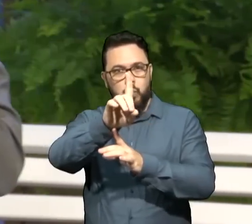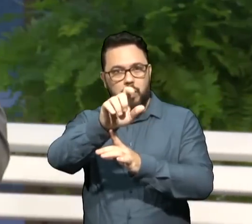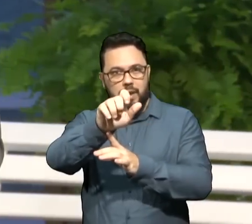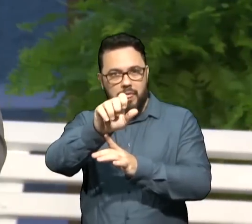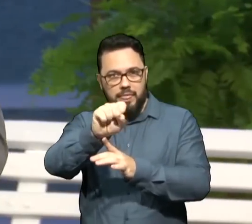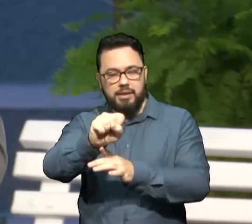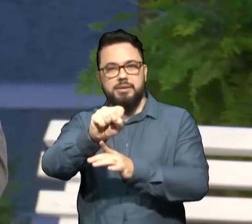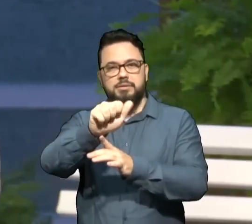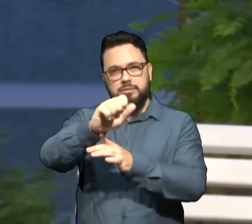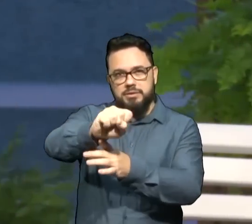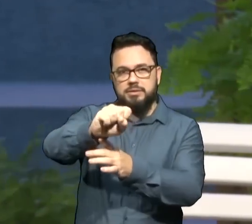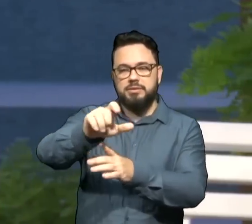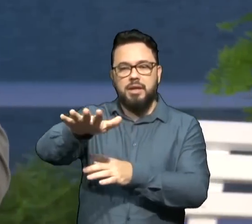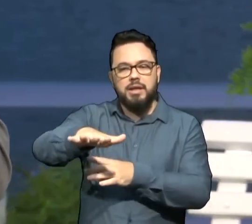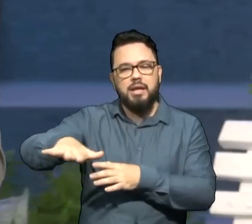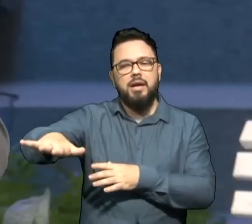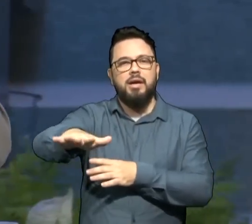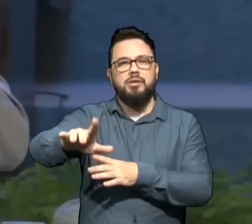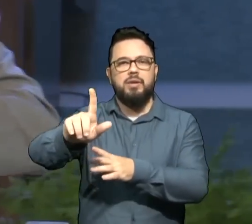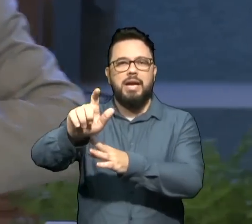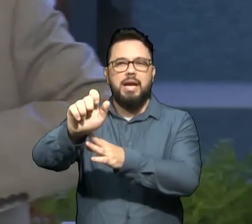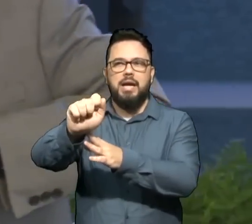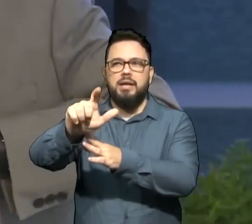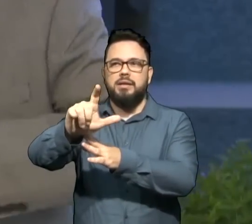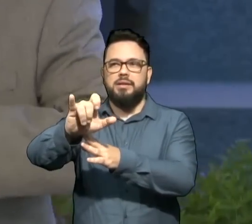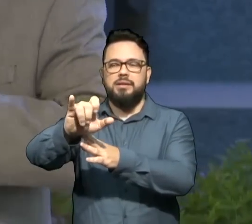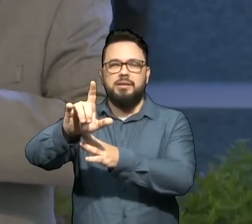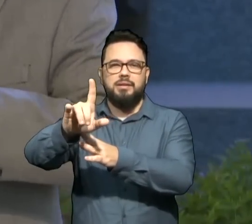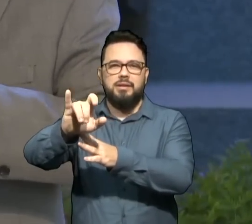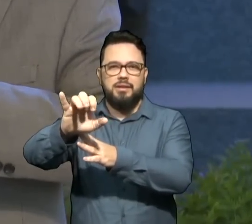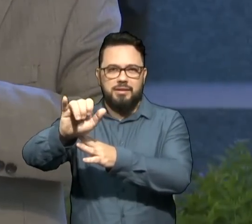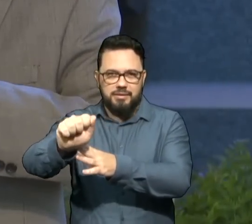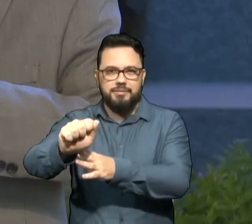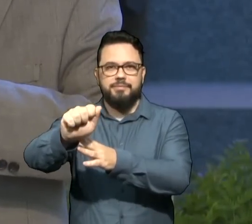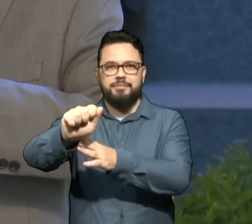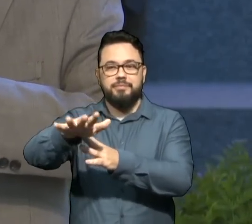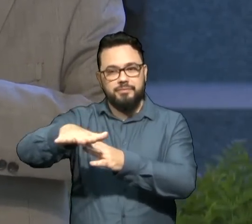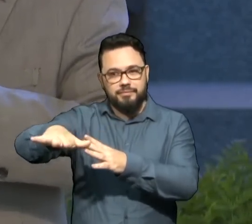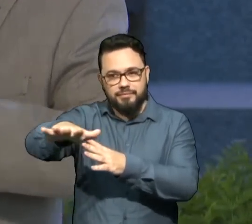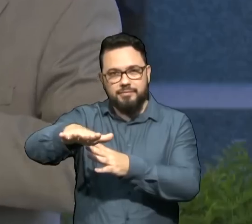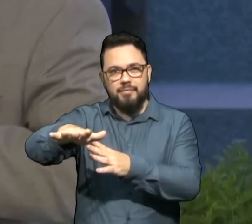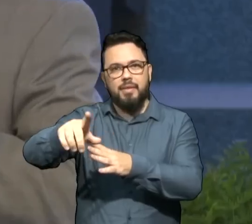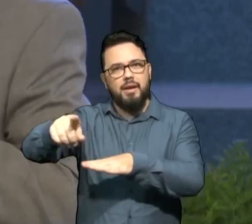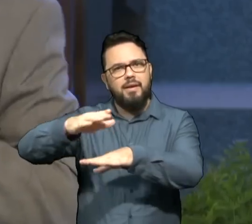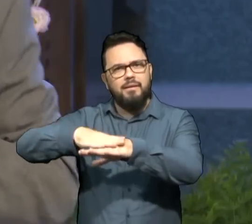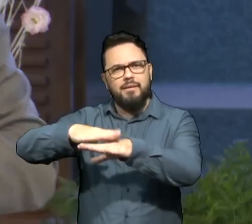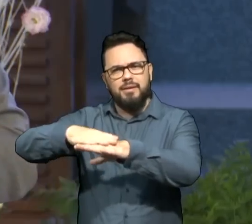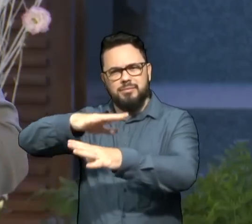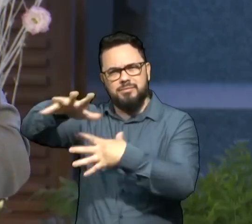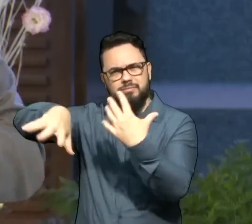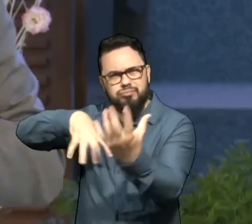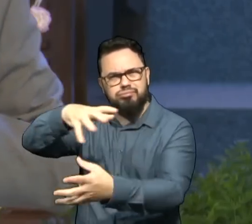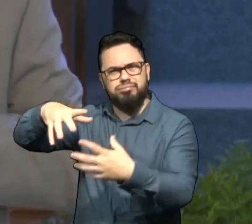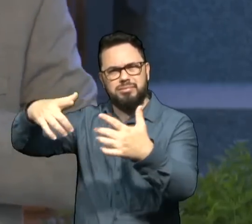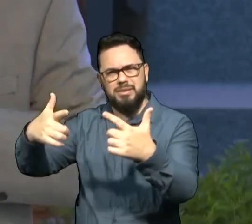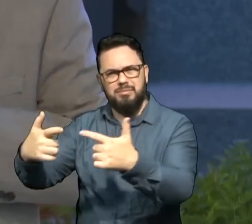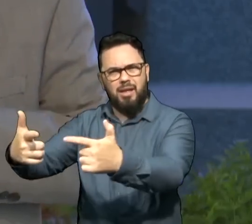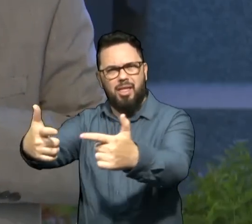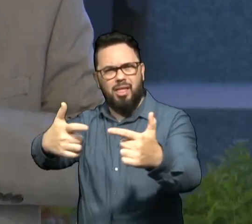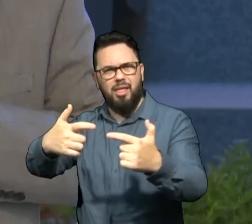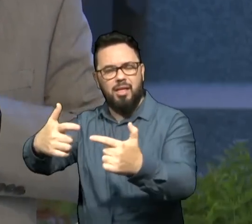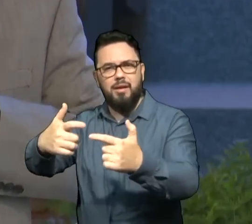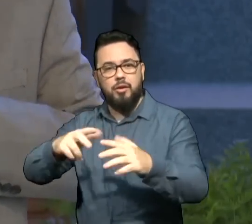iscariote é outro Judas esse Judas fez uma revolução arbada e os romanos entraram em peso por causa dessa